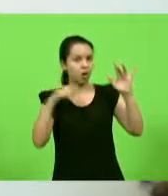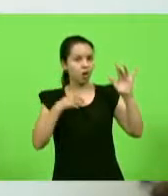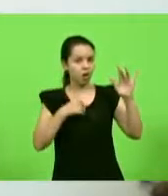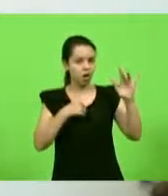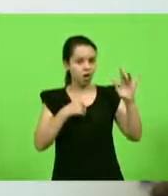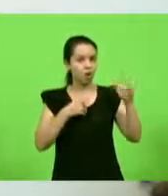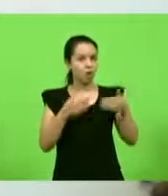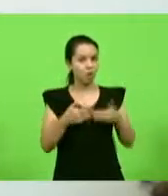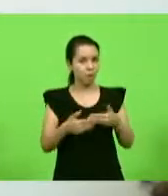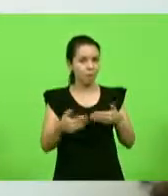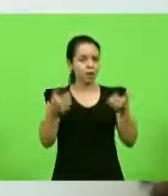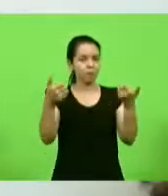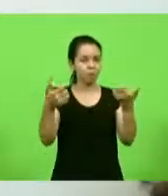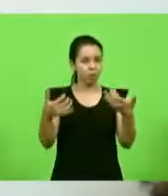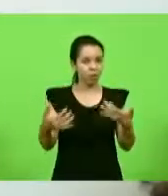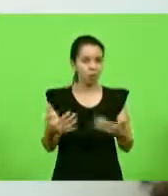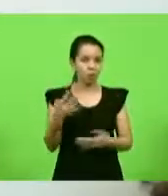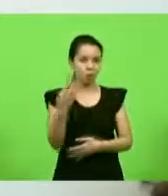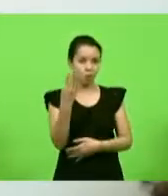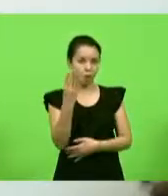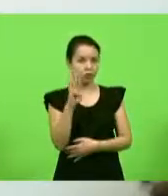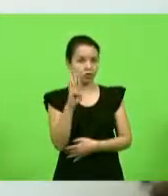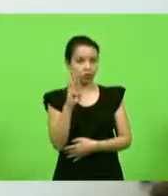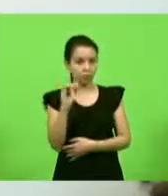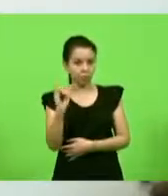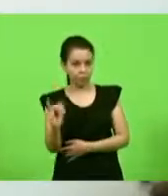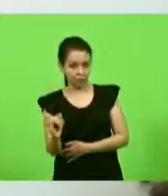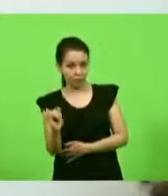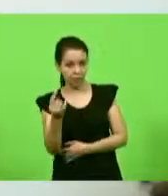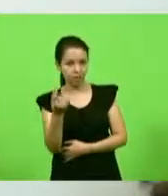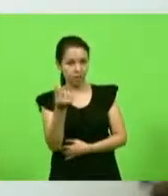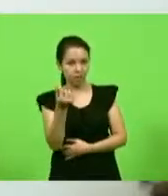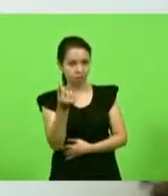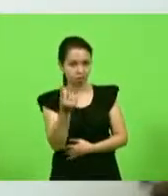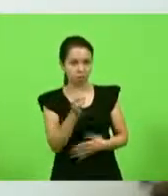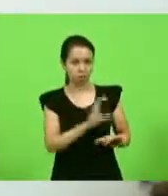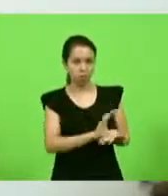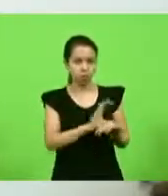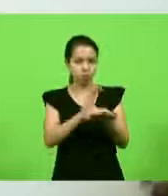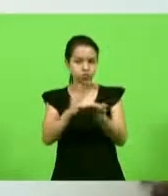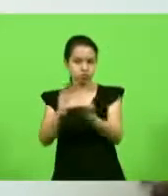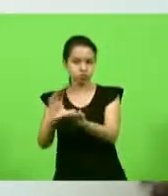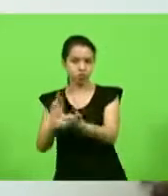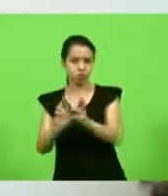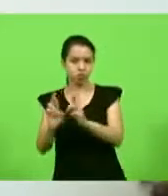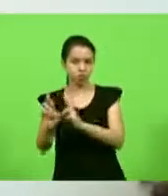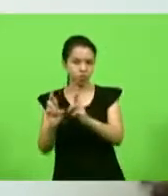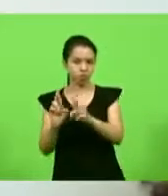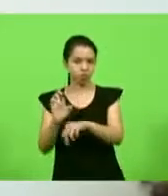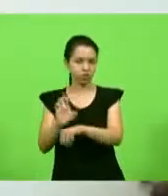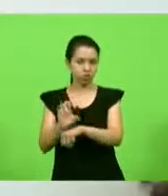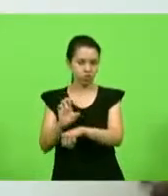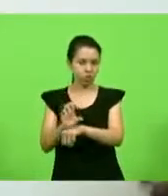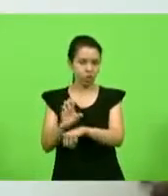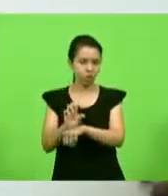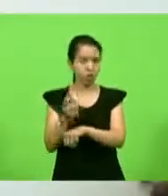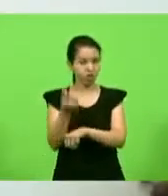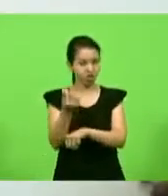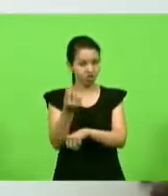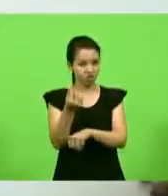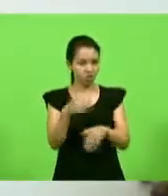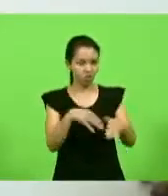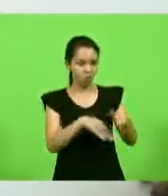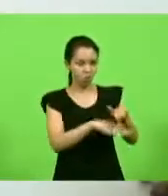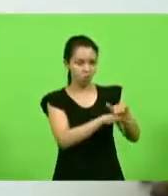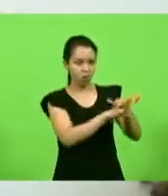que existem previstos para as rodovias estaduais não são recursos reservados numa conta para isso.